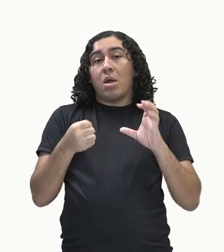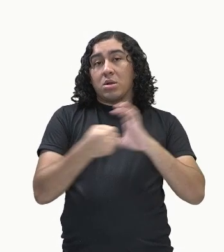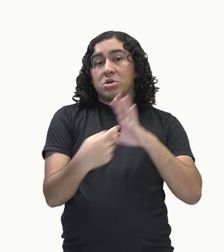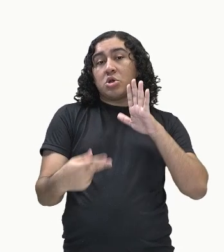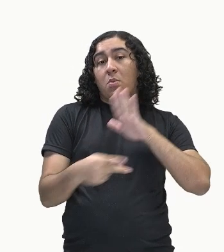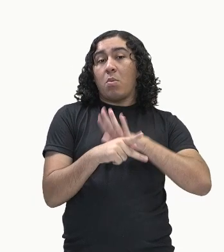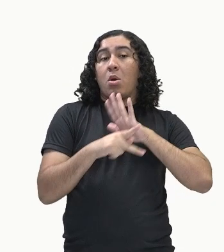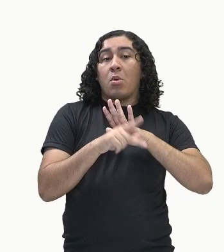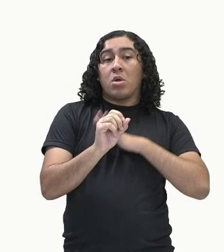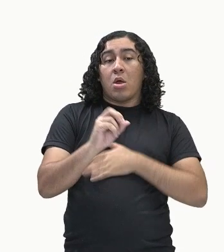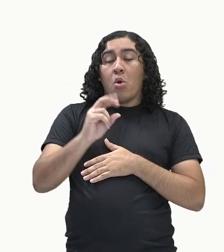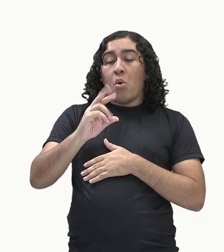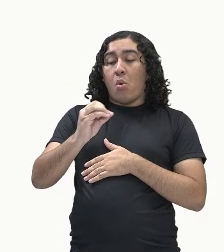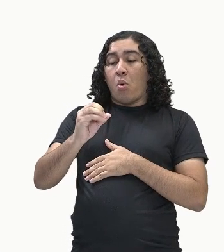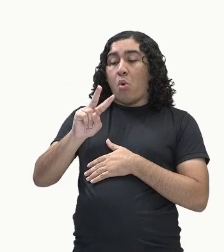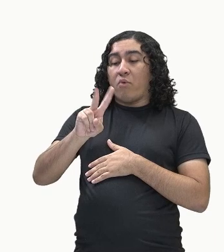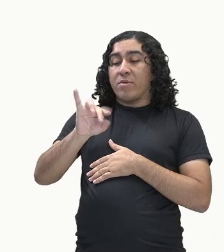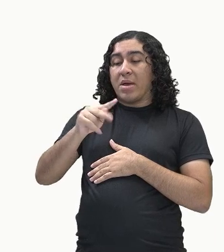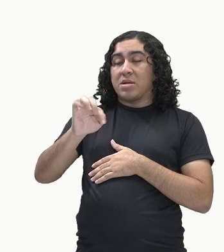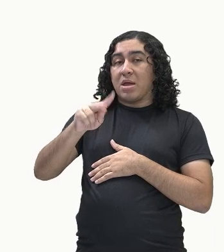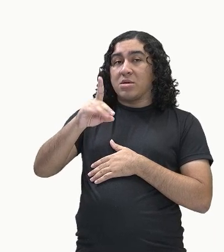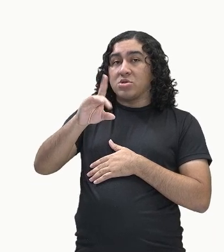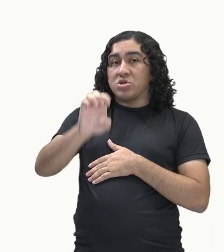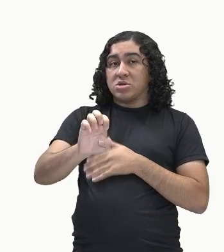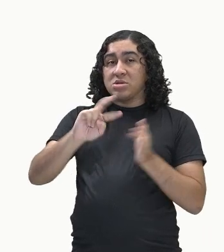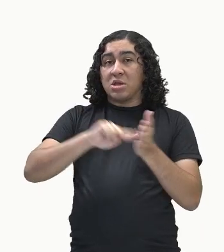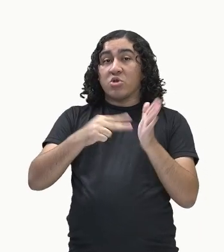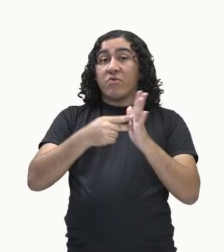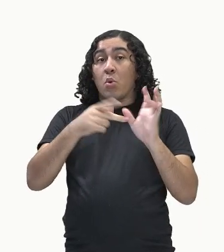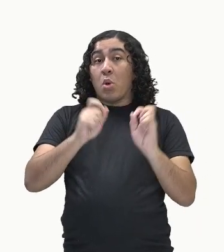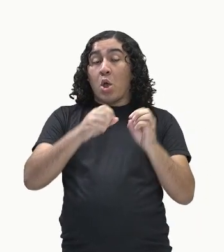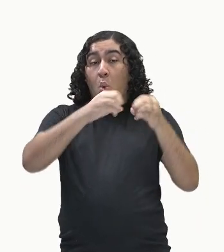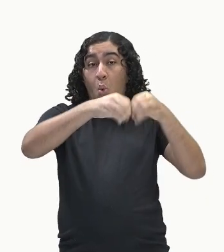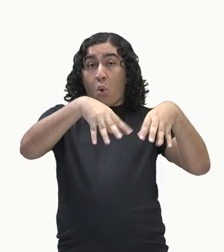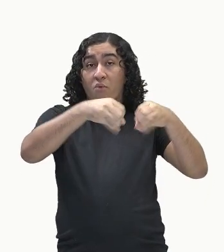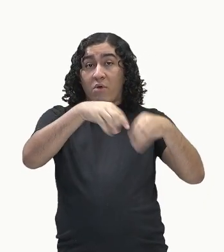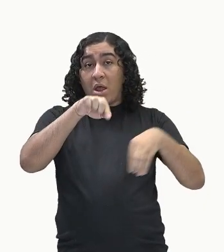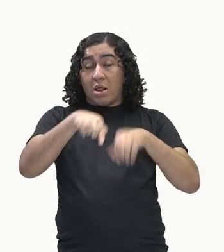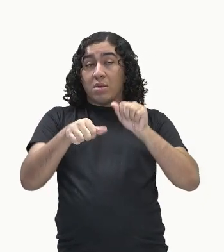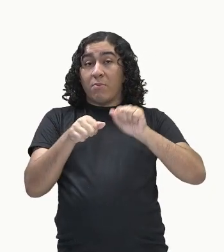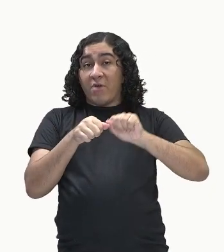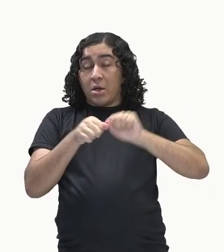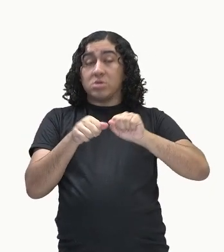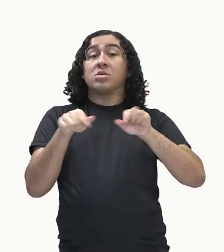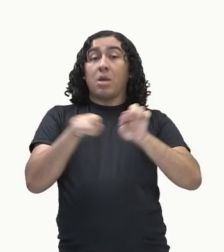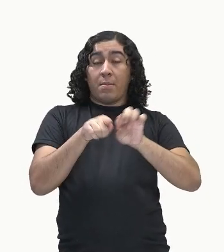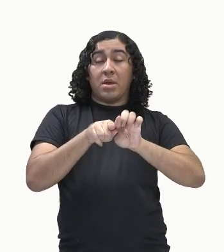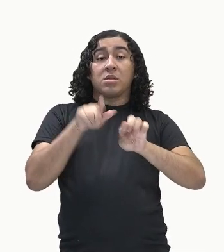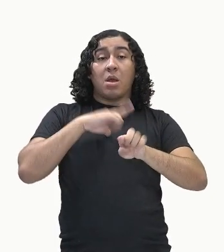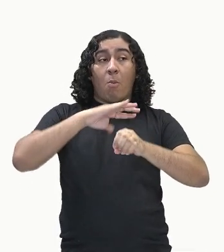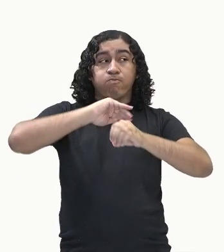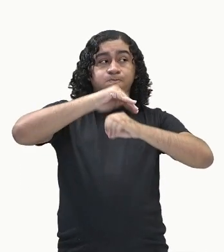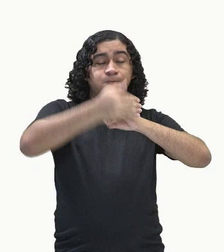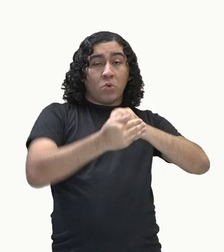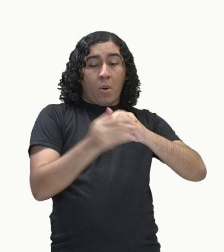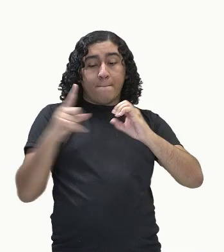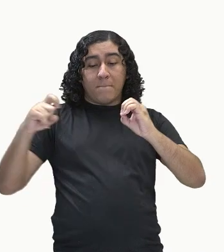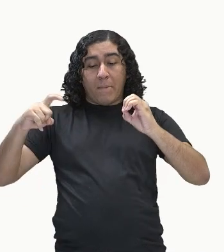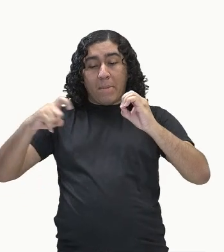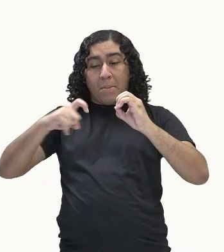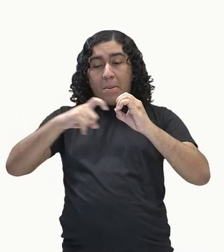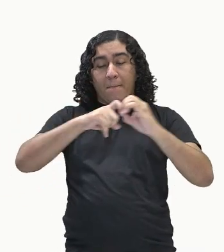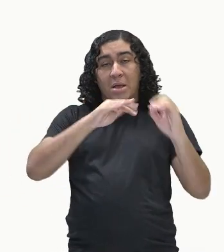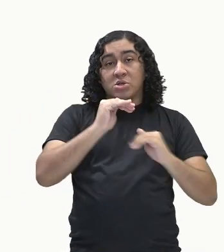da oviparidade, que significa postura de ovos com embriões que se